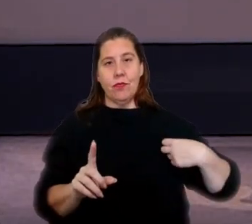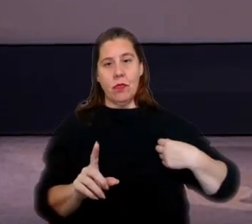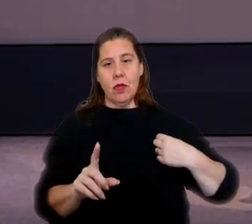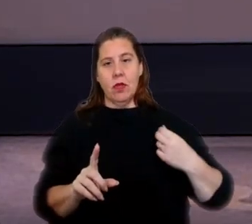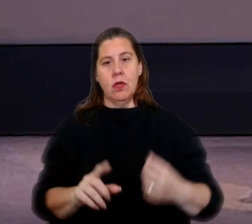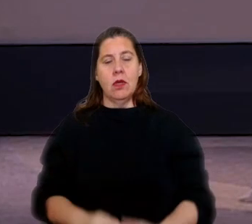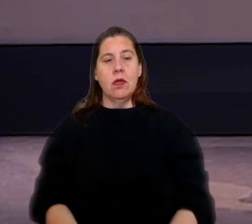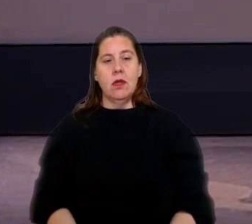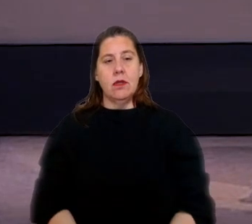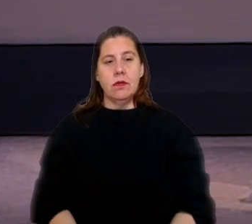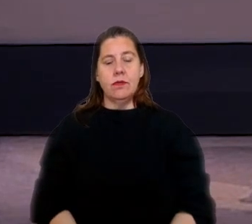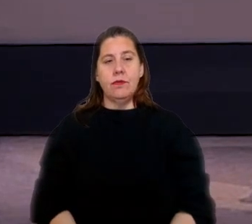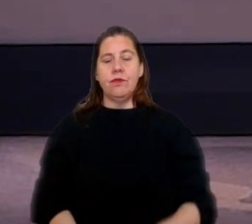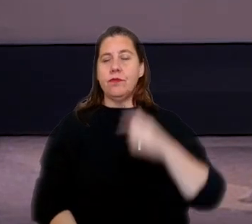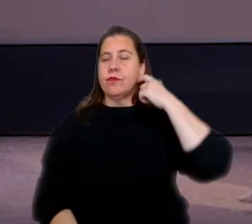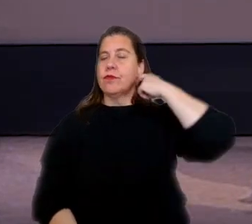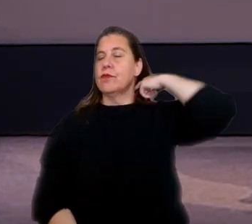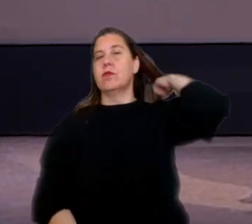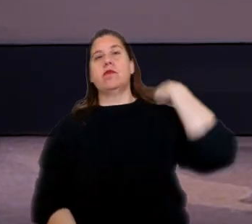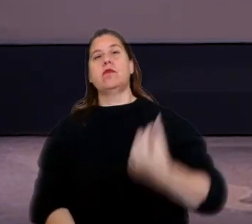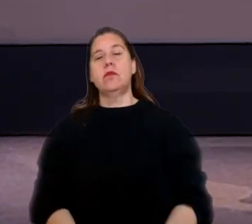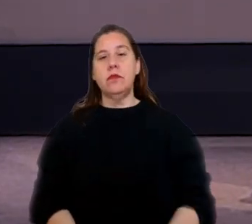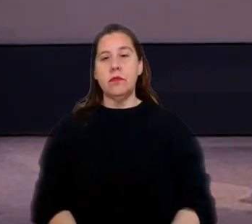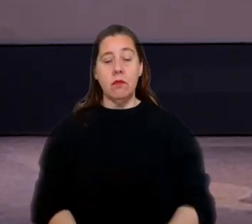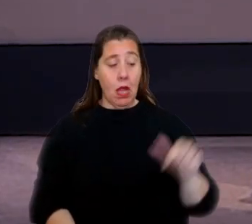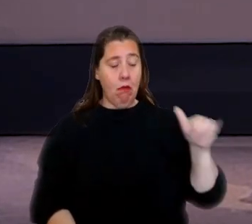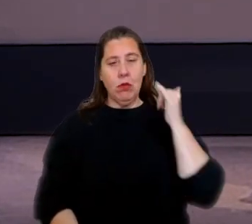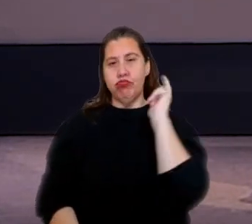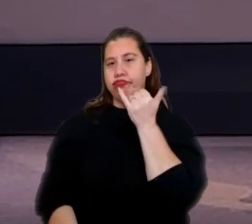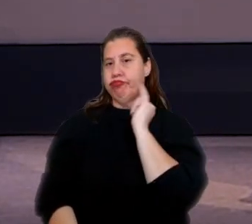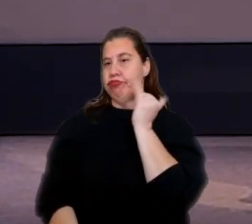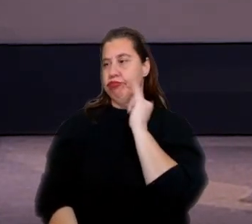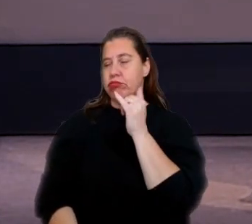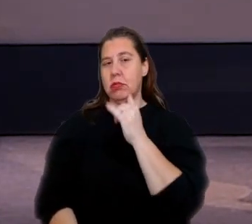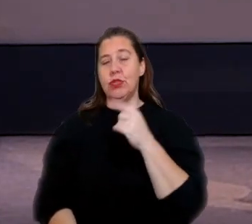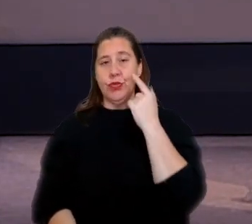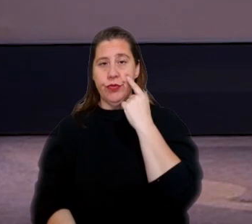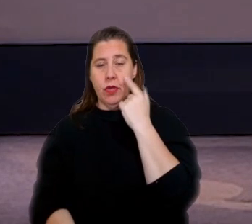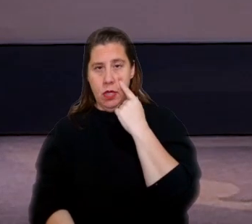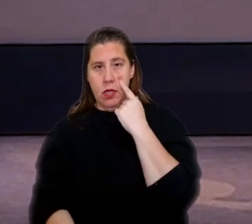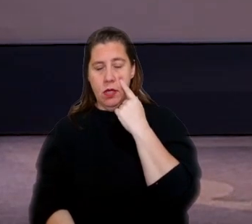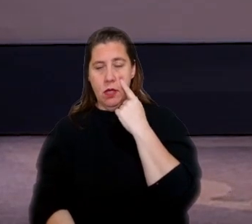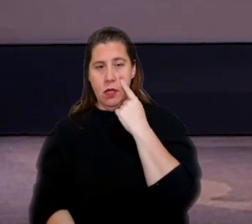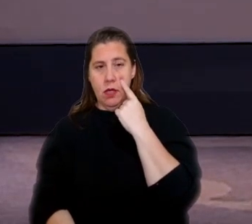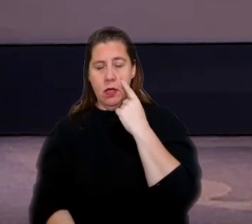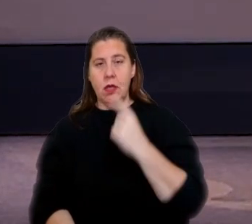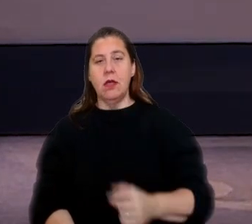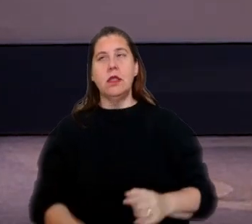foi inibido por isso, né? Essa criatividade dele com as histórias. A gente vê que foi inibido,